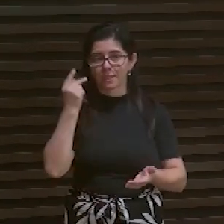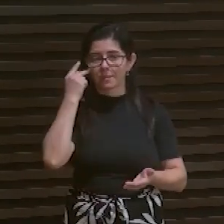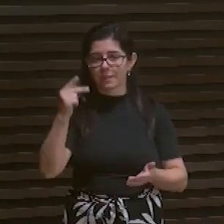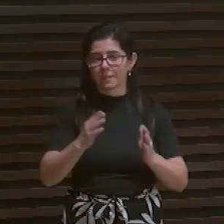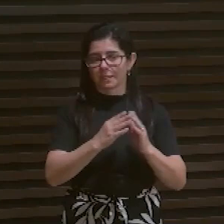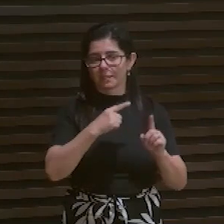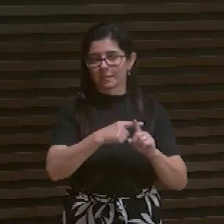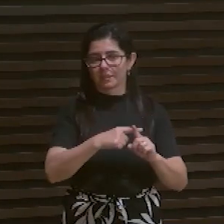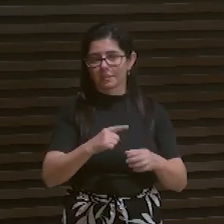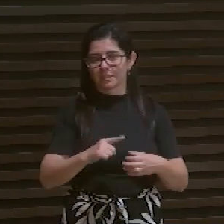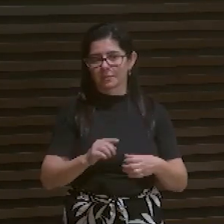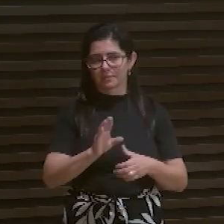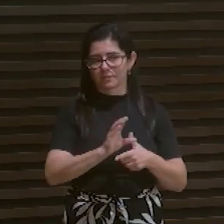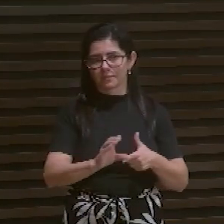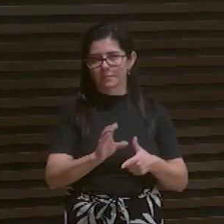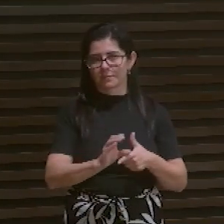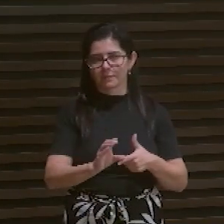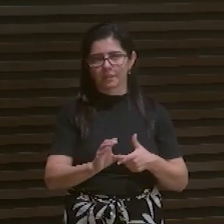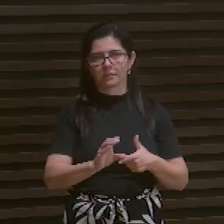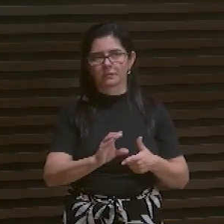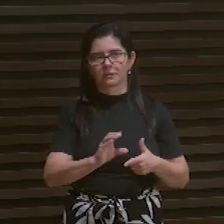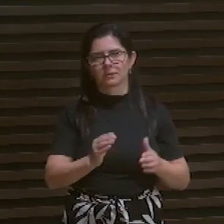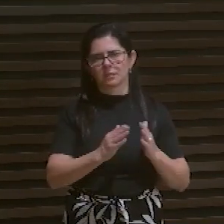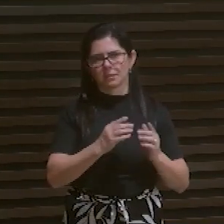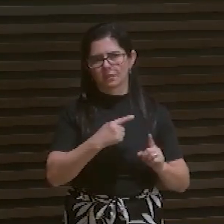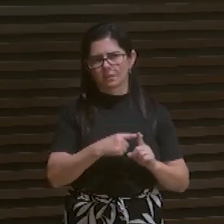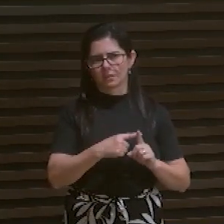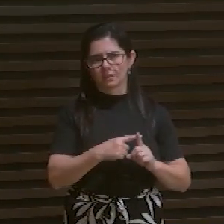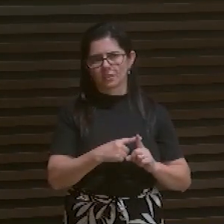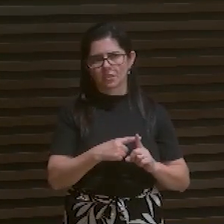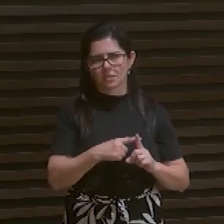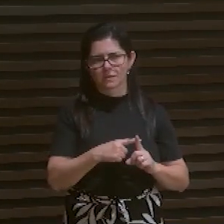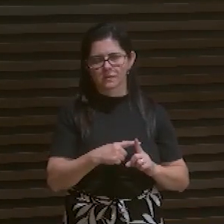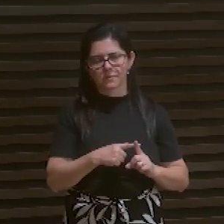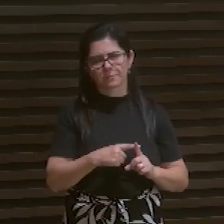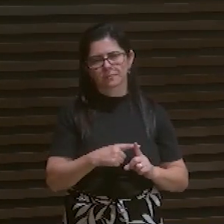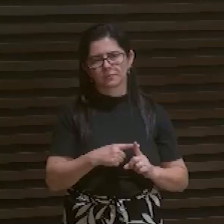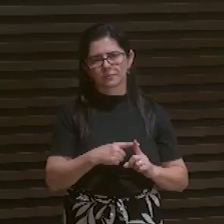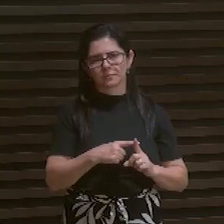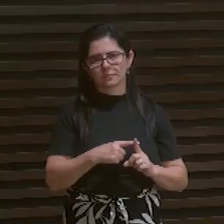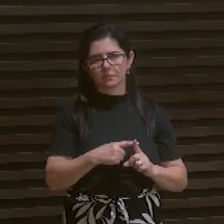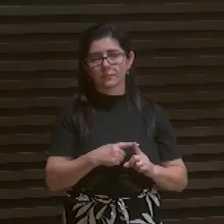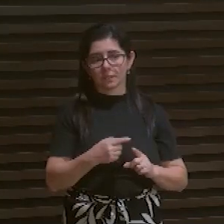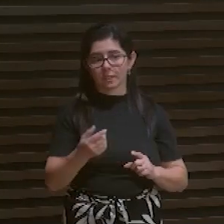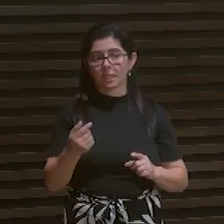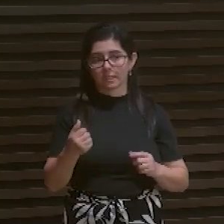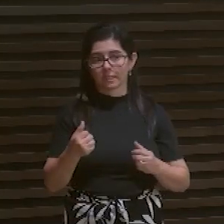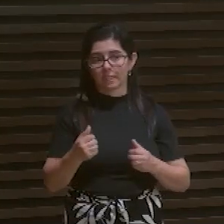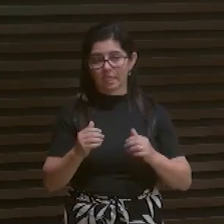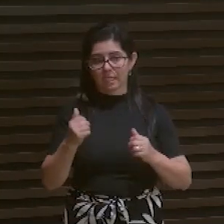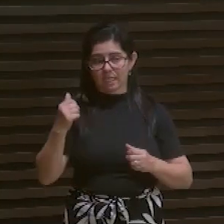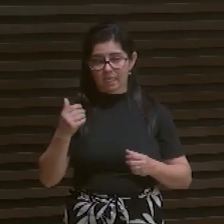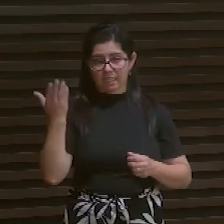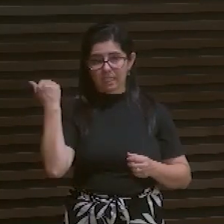igreja primitiva. Então, a igreja primitiva, considerada por muitos pura, entre aspas,